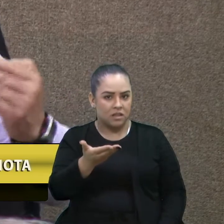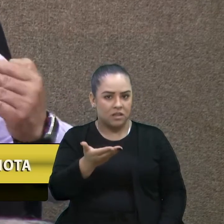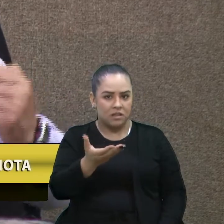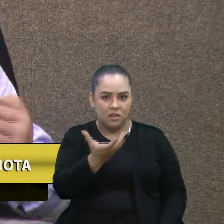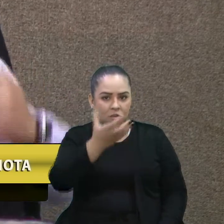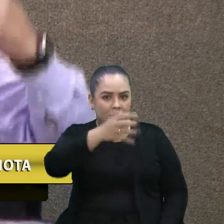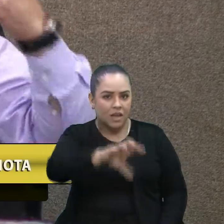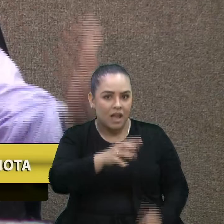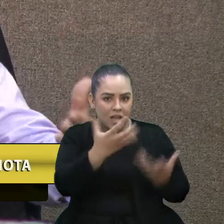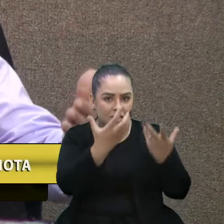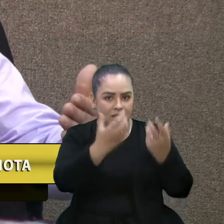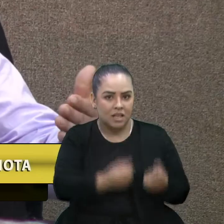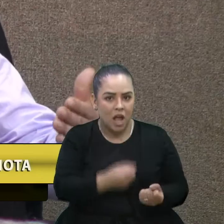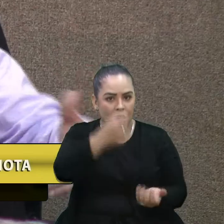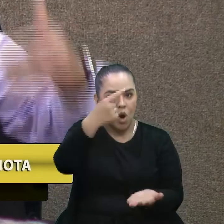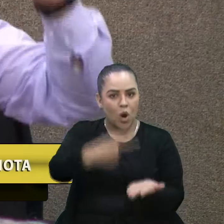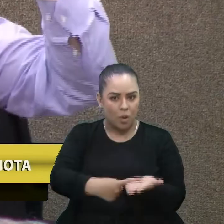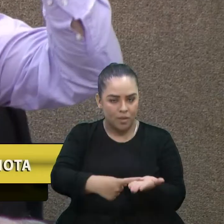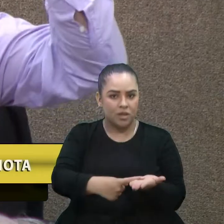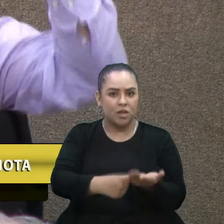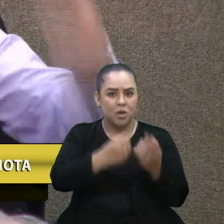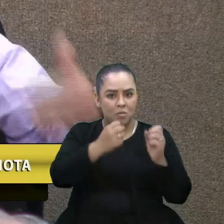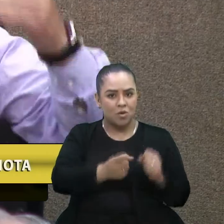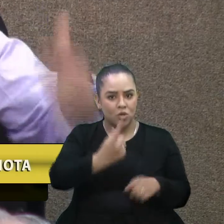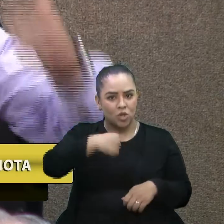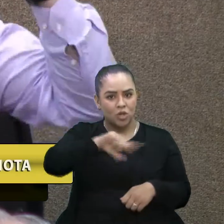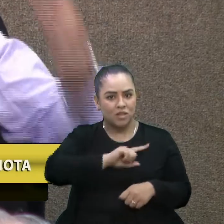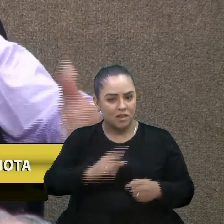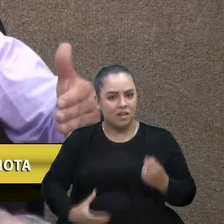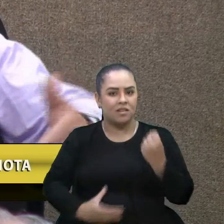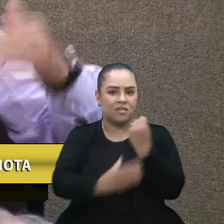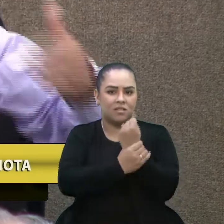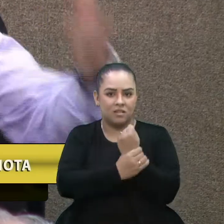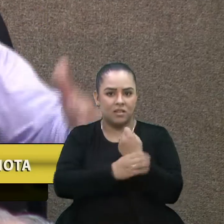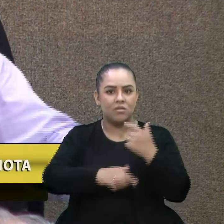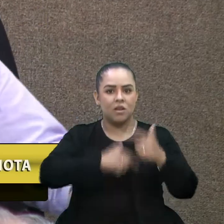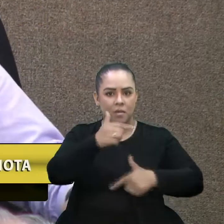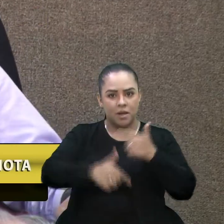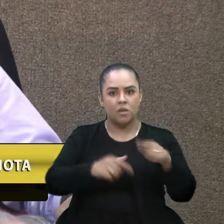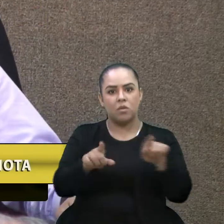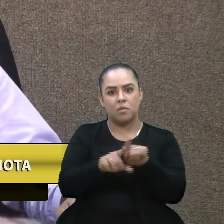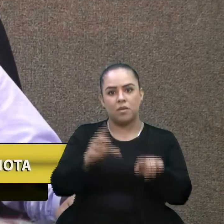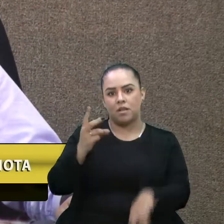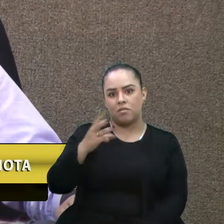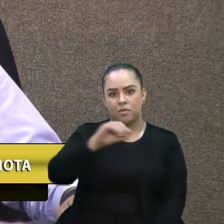quiseram aceitar um acordo que poderia garantir para nós o emprego e também o 10º.